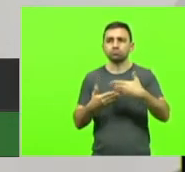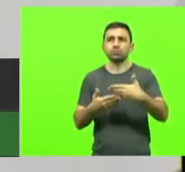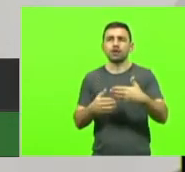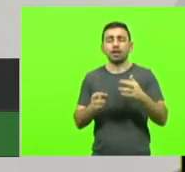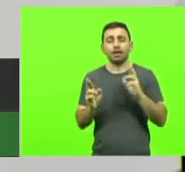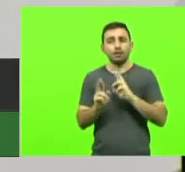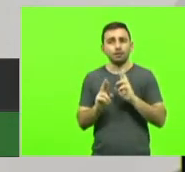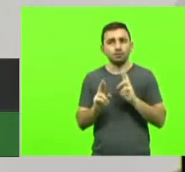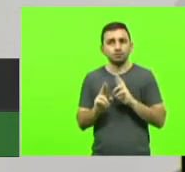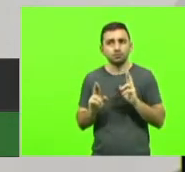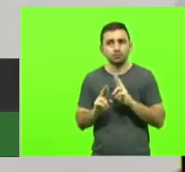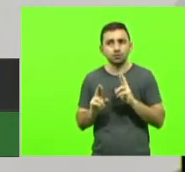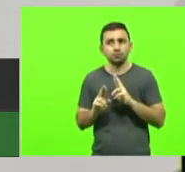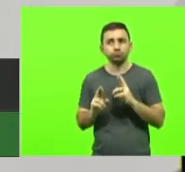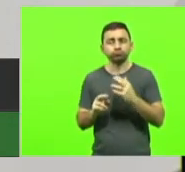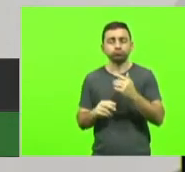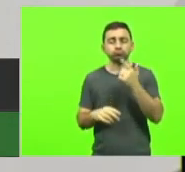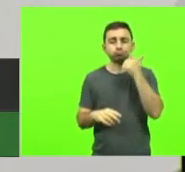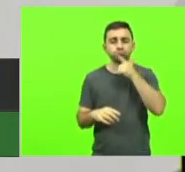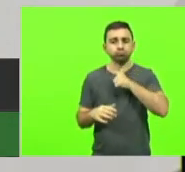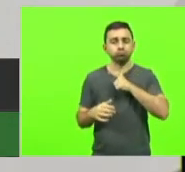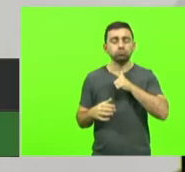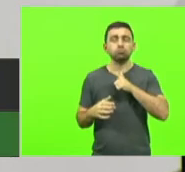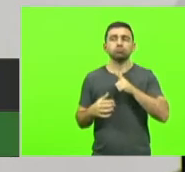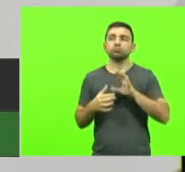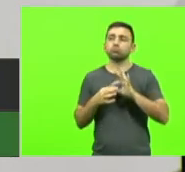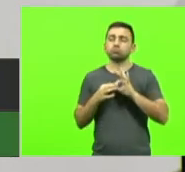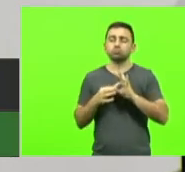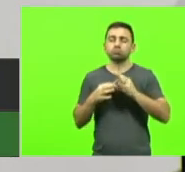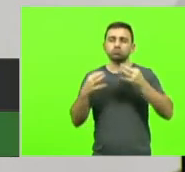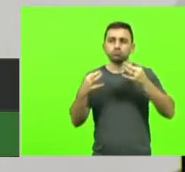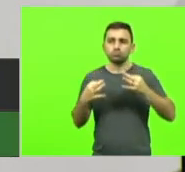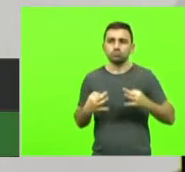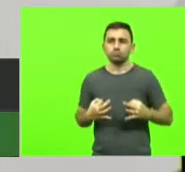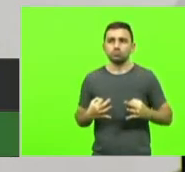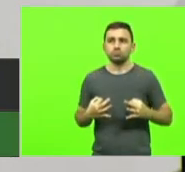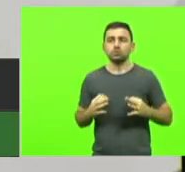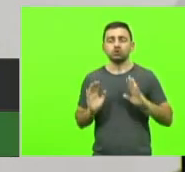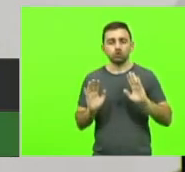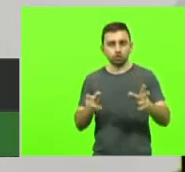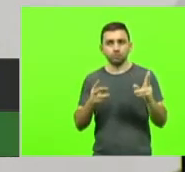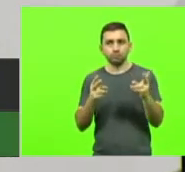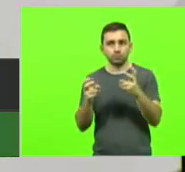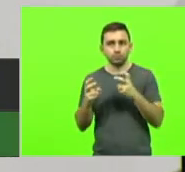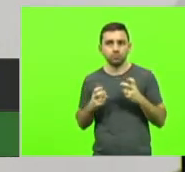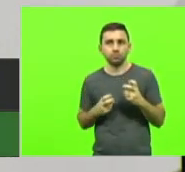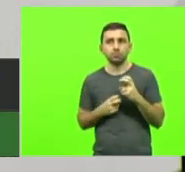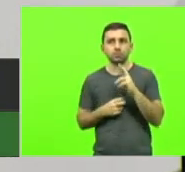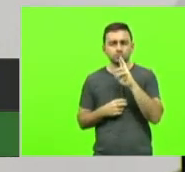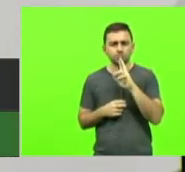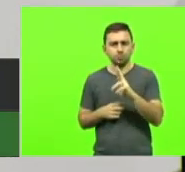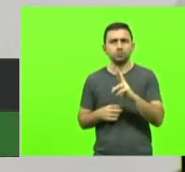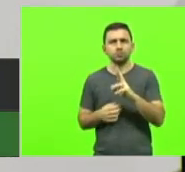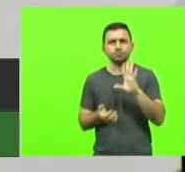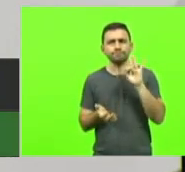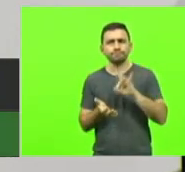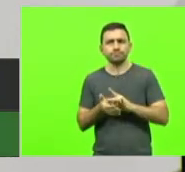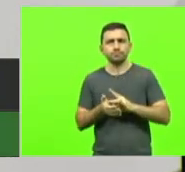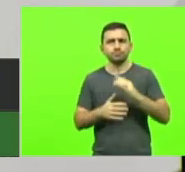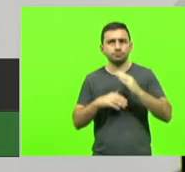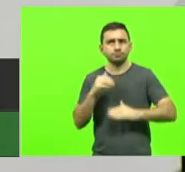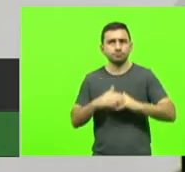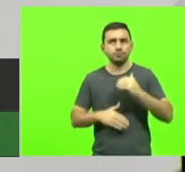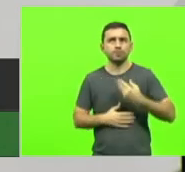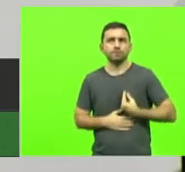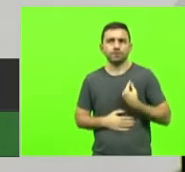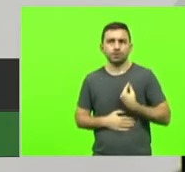relação republicana, onde já percebemos os resultados práticos para a vida